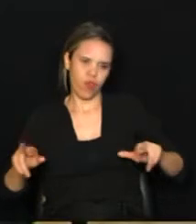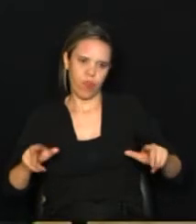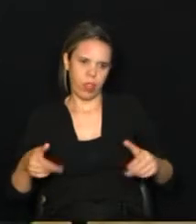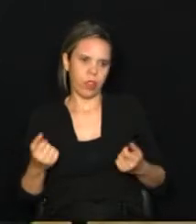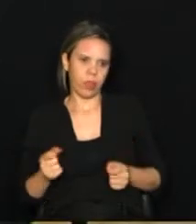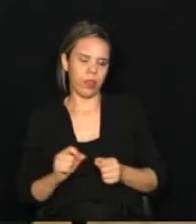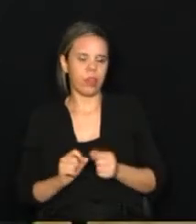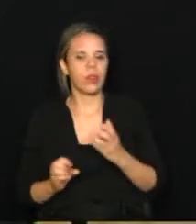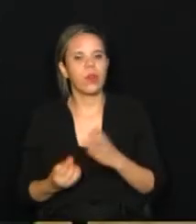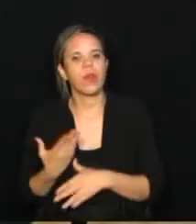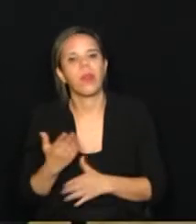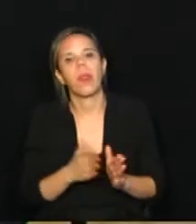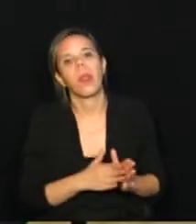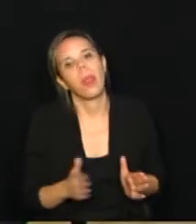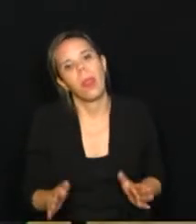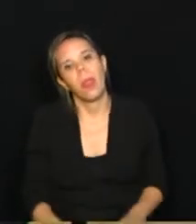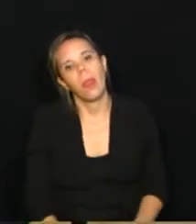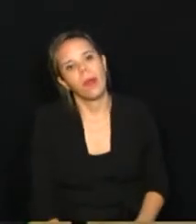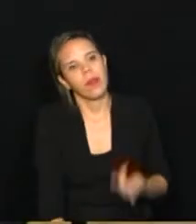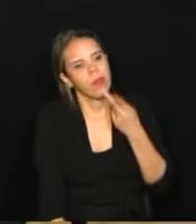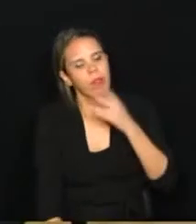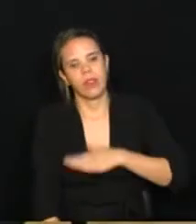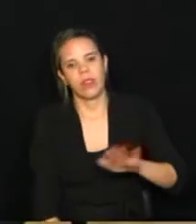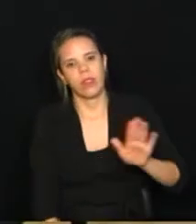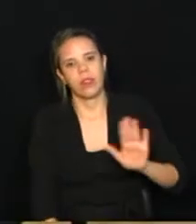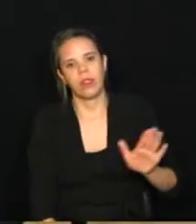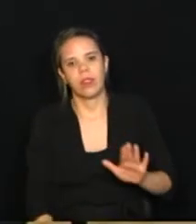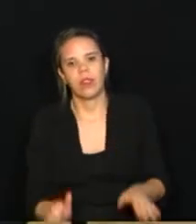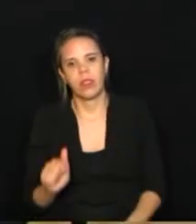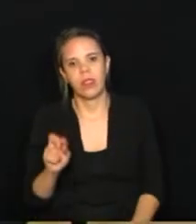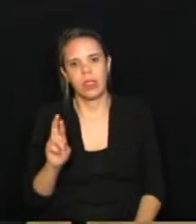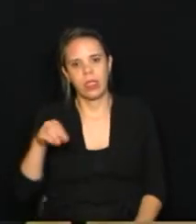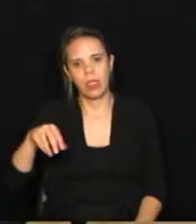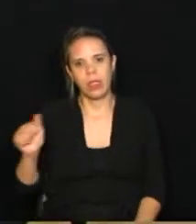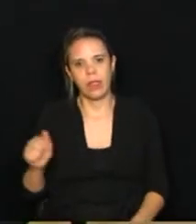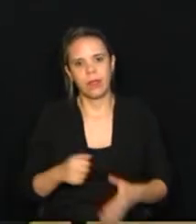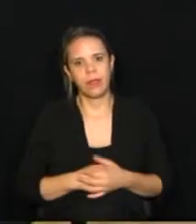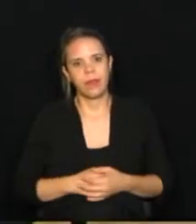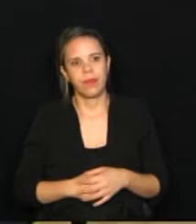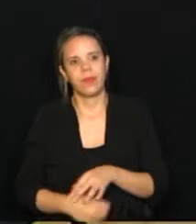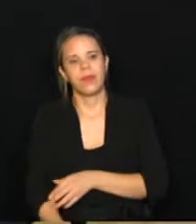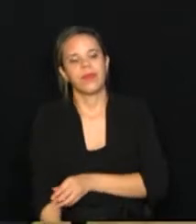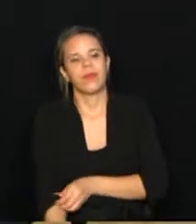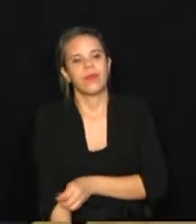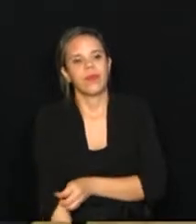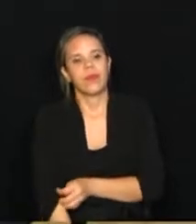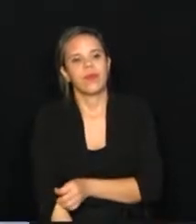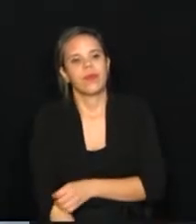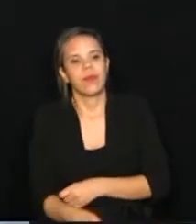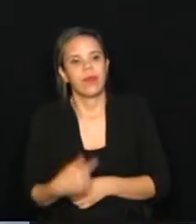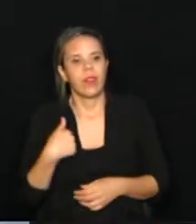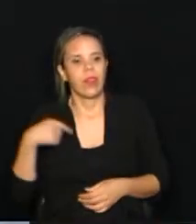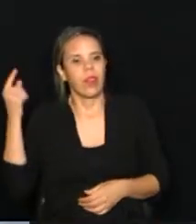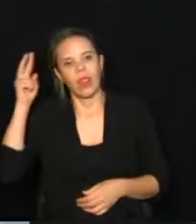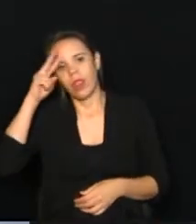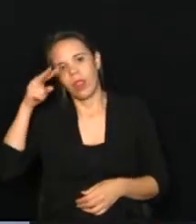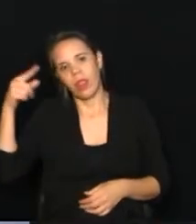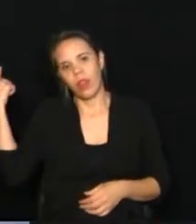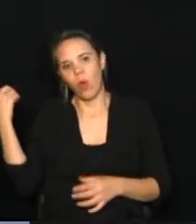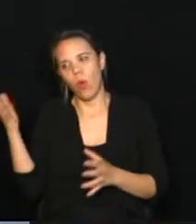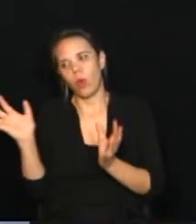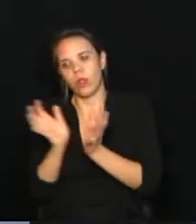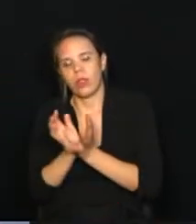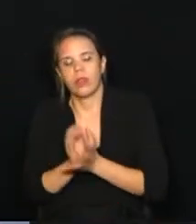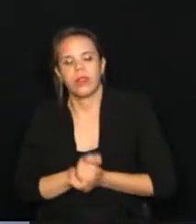que aconteceu no meio do caminho aí que você não gosta mais de armar, ô Tássio? Eu lembro que eu fui para uma